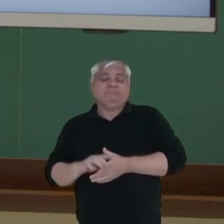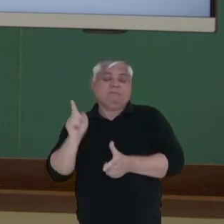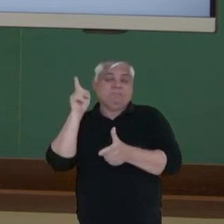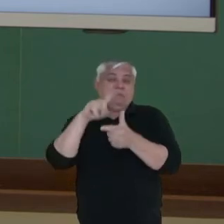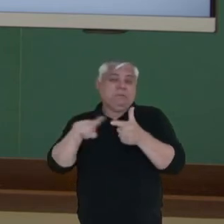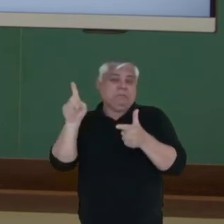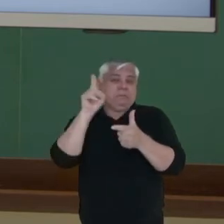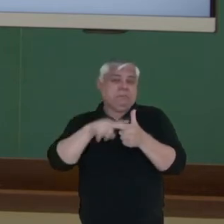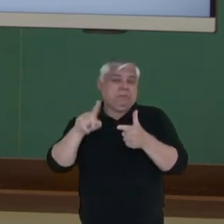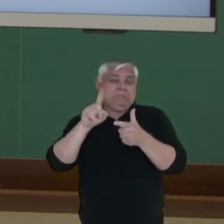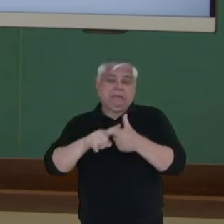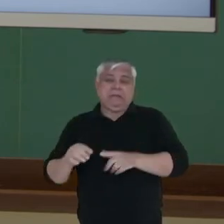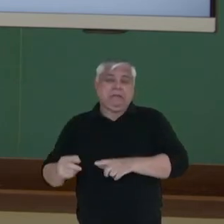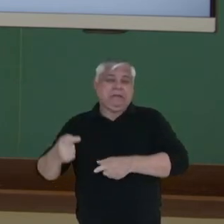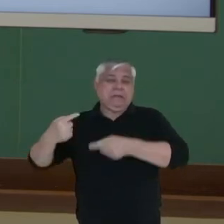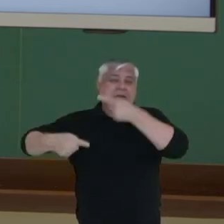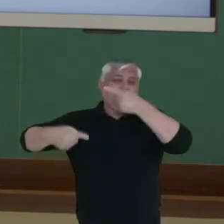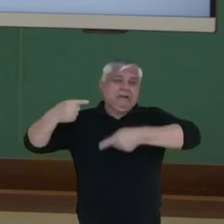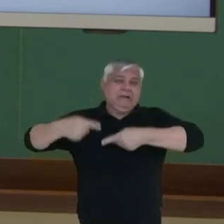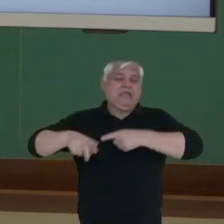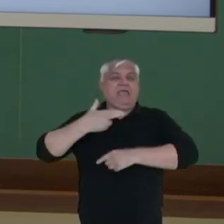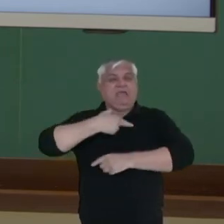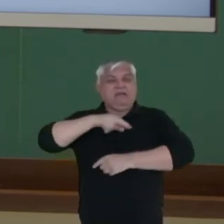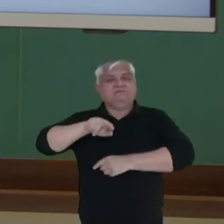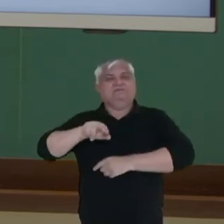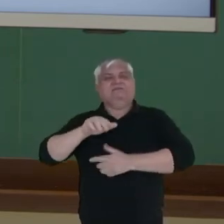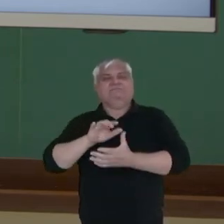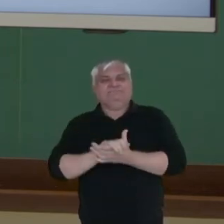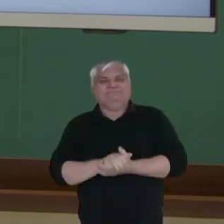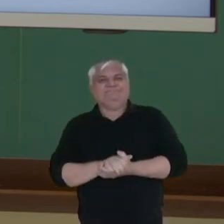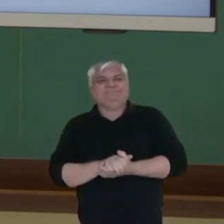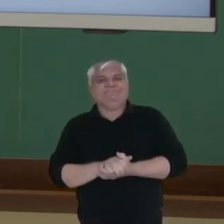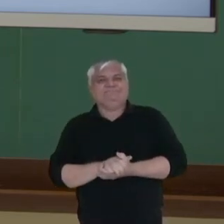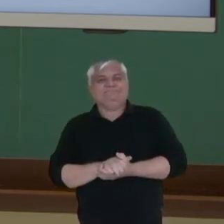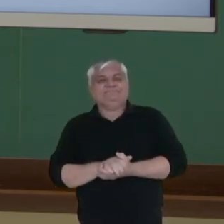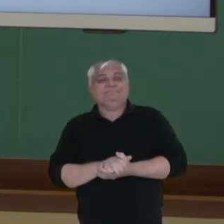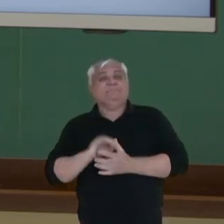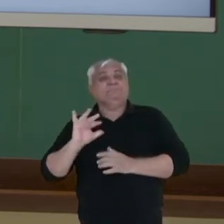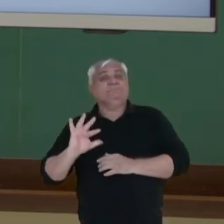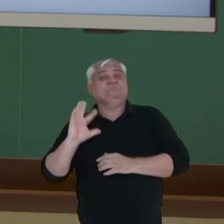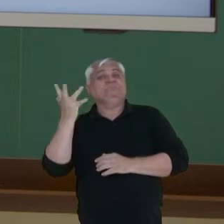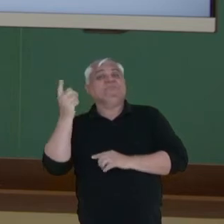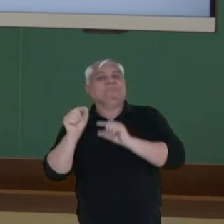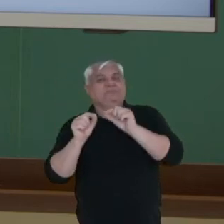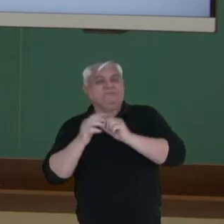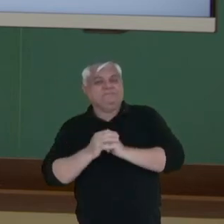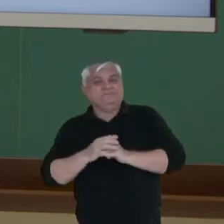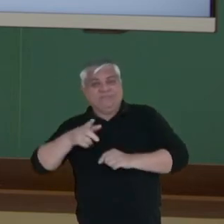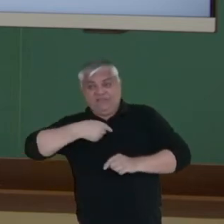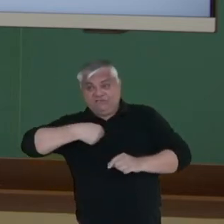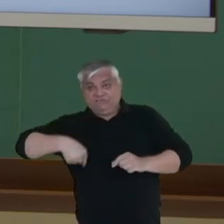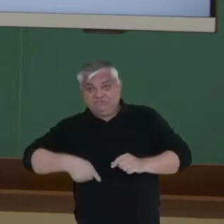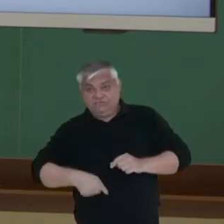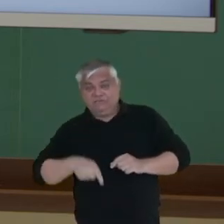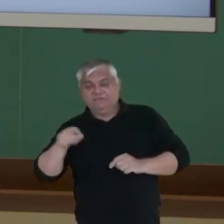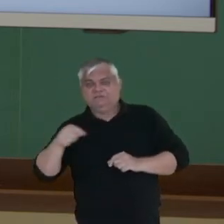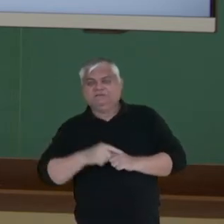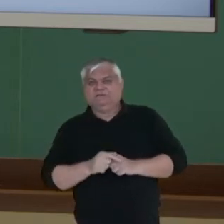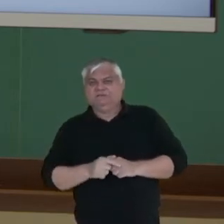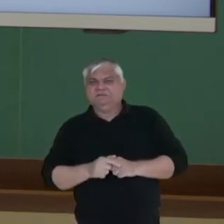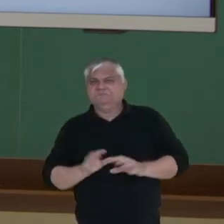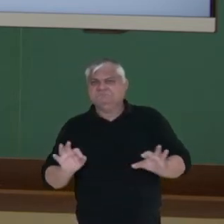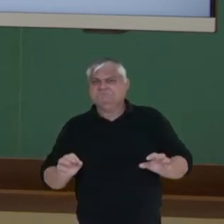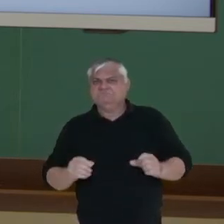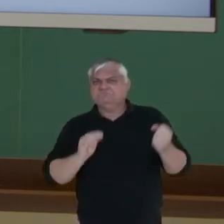disputas territoriais antigas. Bem, acontece que a China, muito armada já